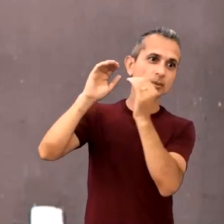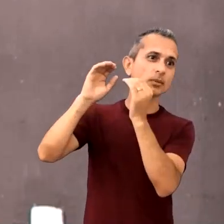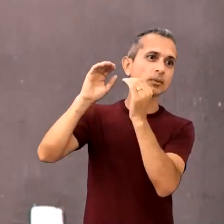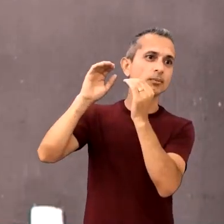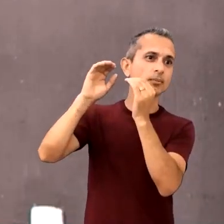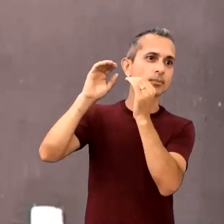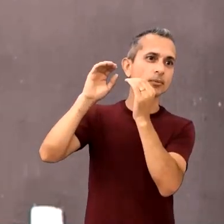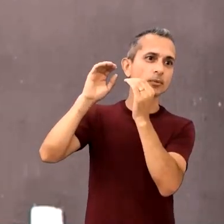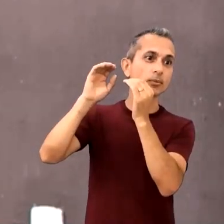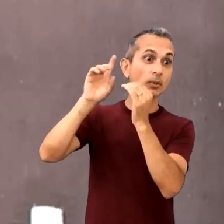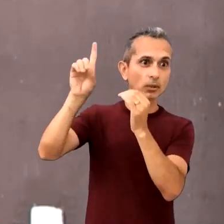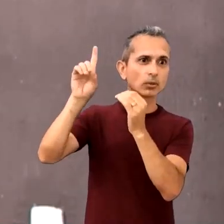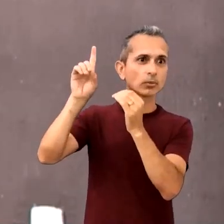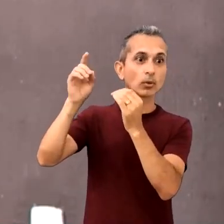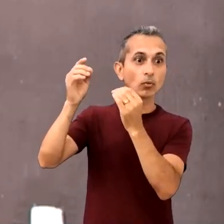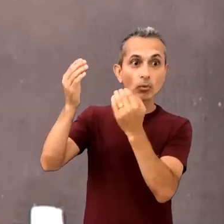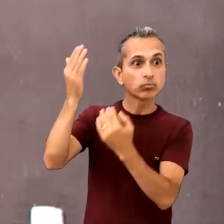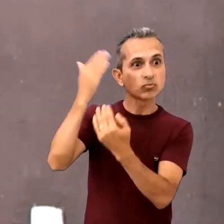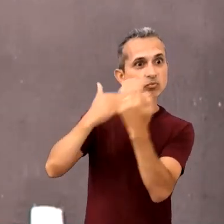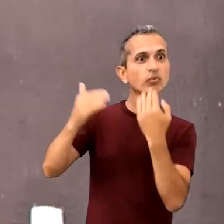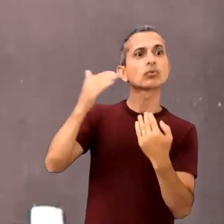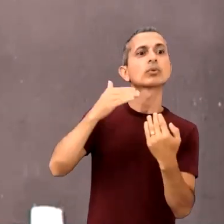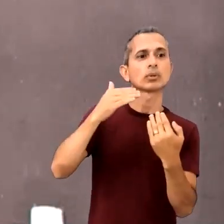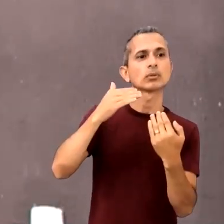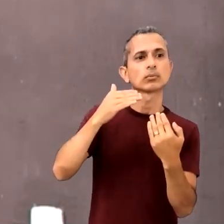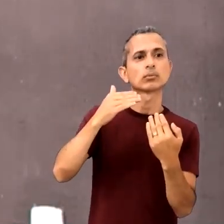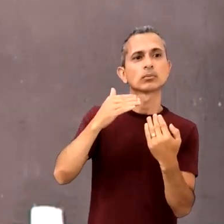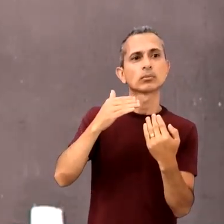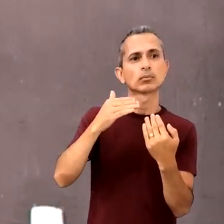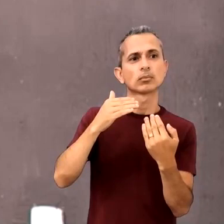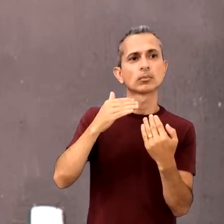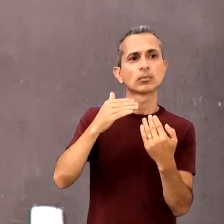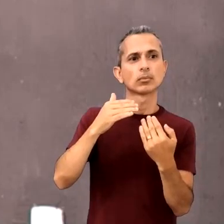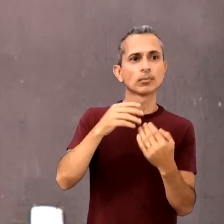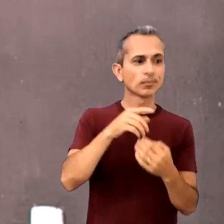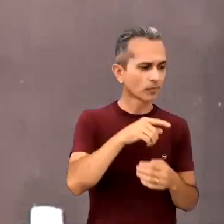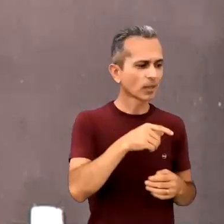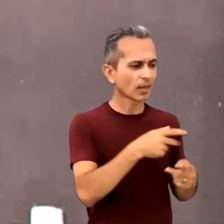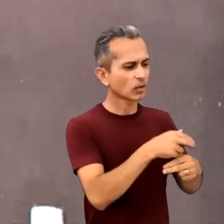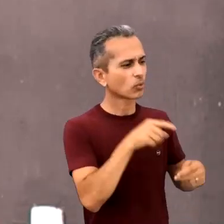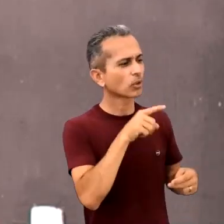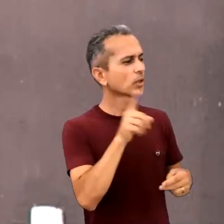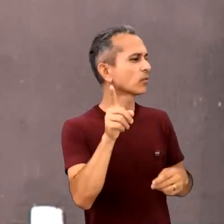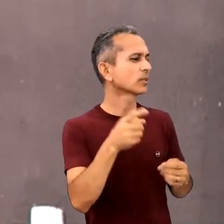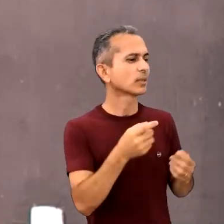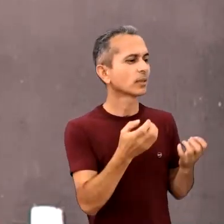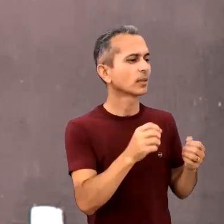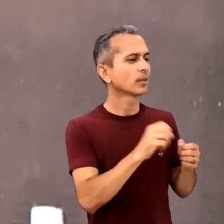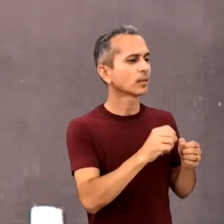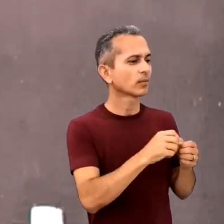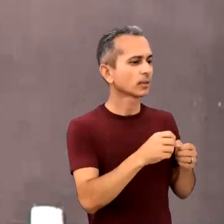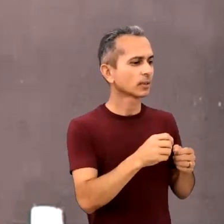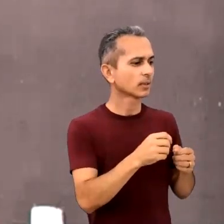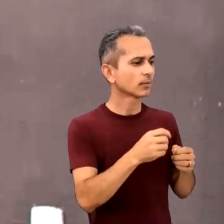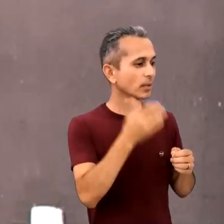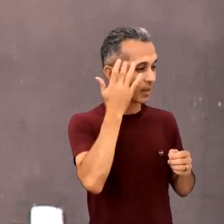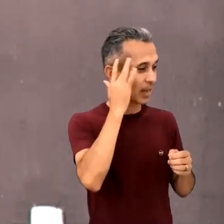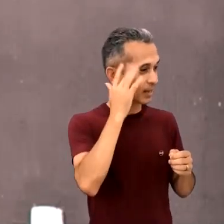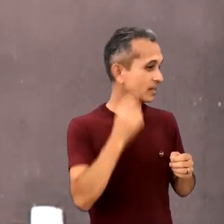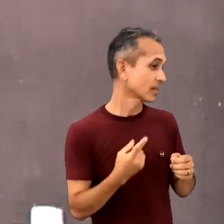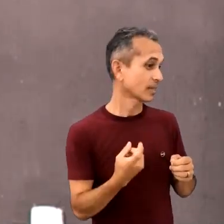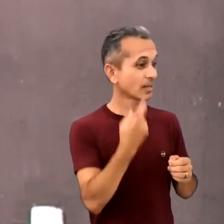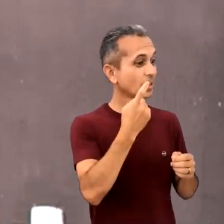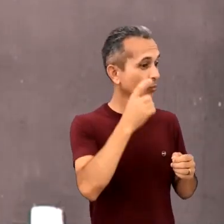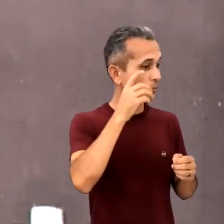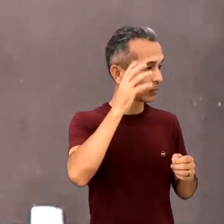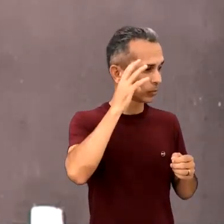agirá a seu favor. Mesmo que essa coisa que você quer fazer, você ache que é a única solução,